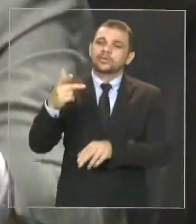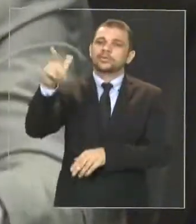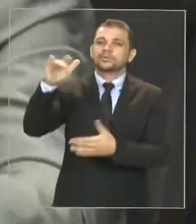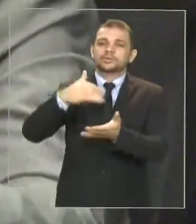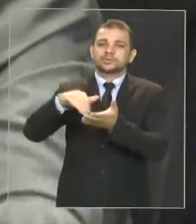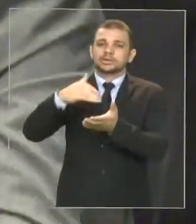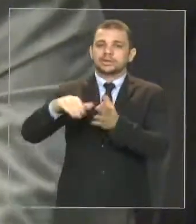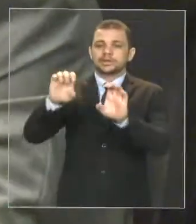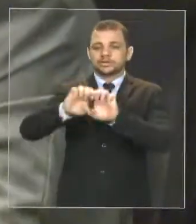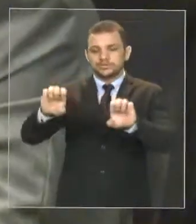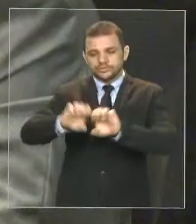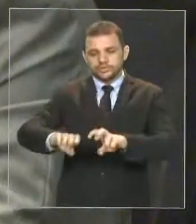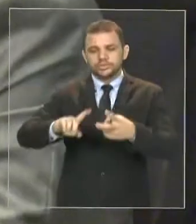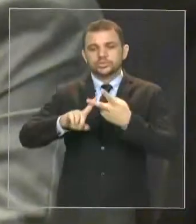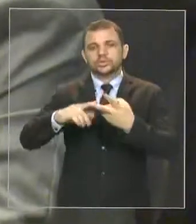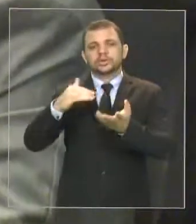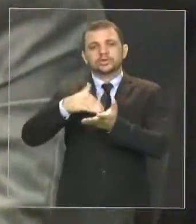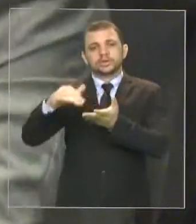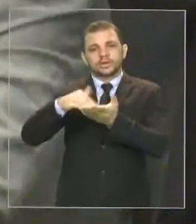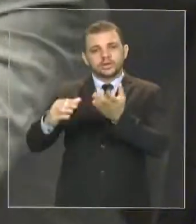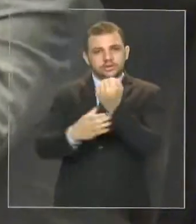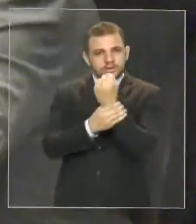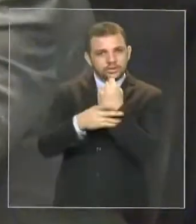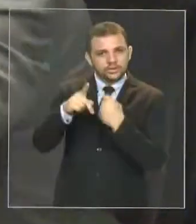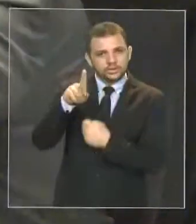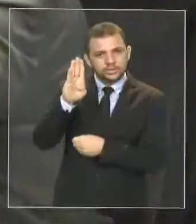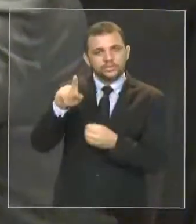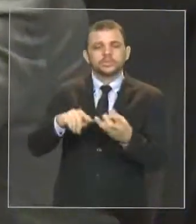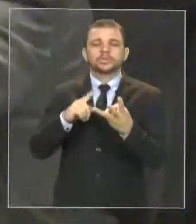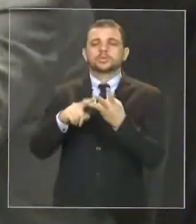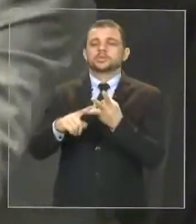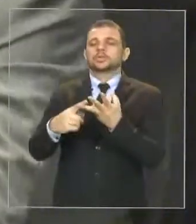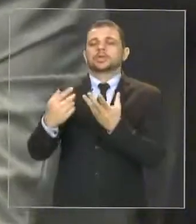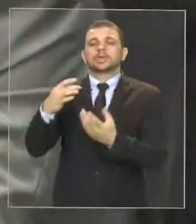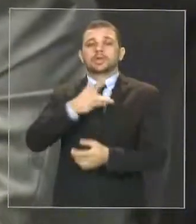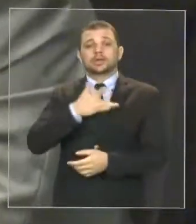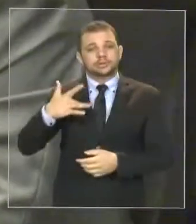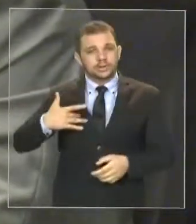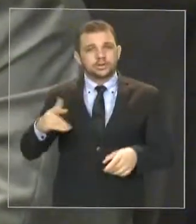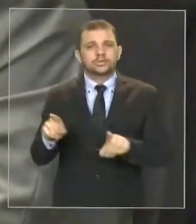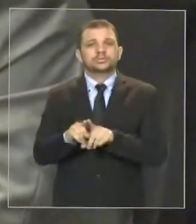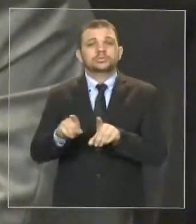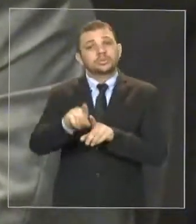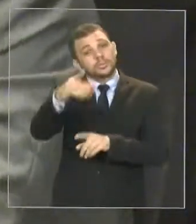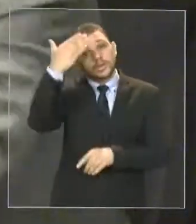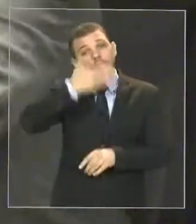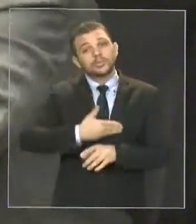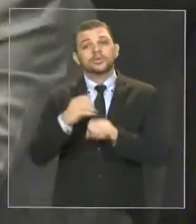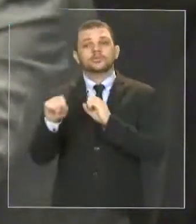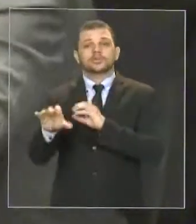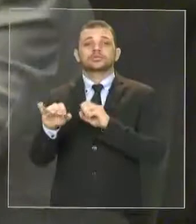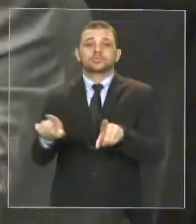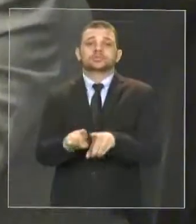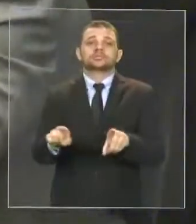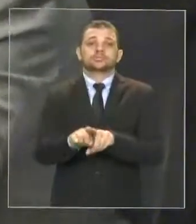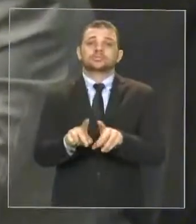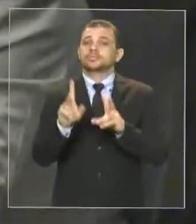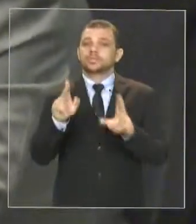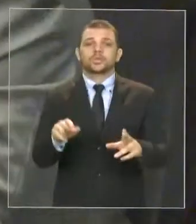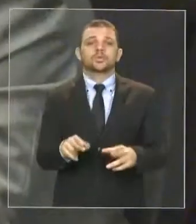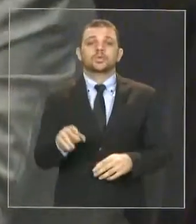na segurança pública, é assim na saúde e é assim como Vossa Excelência está mostrando na educação. É um governo só